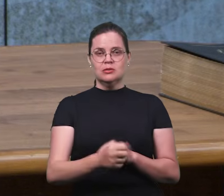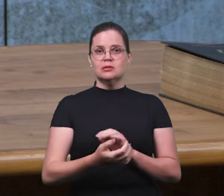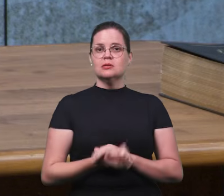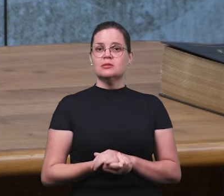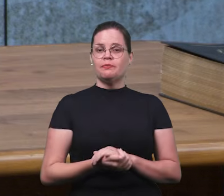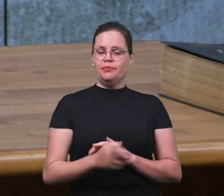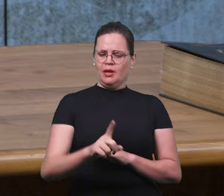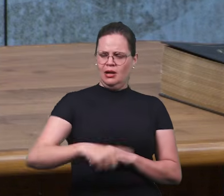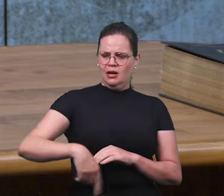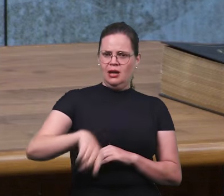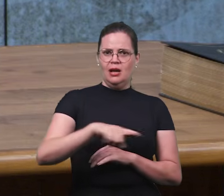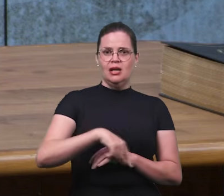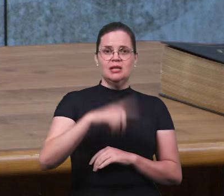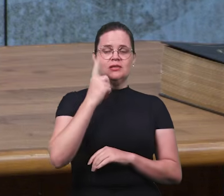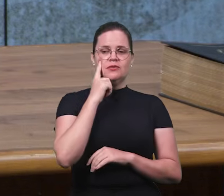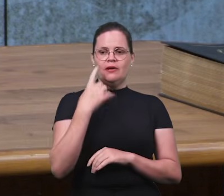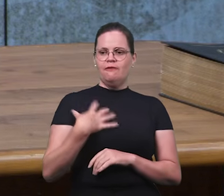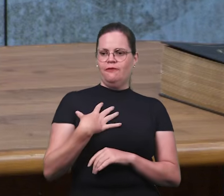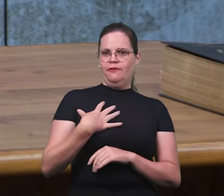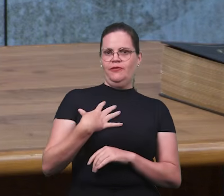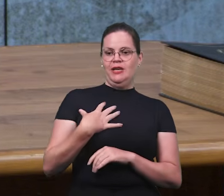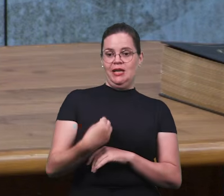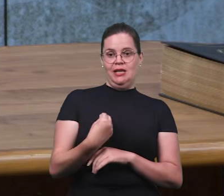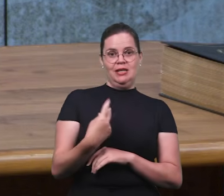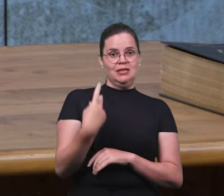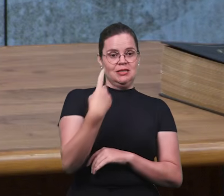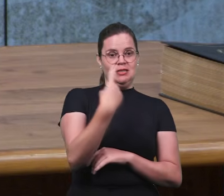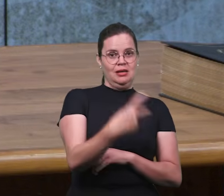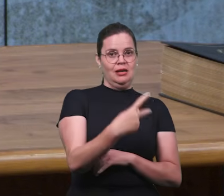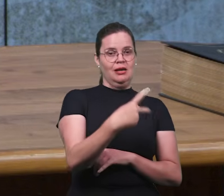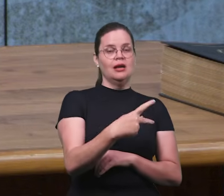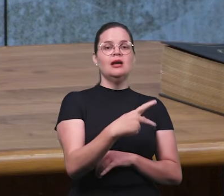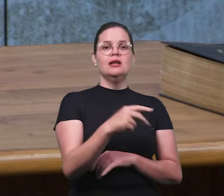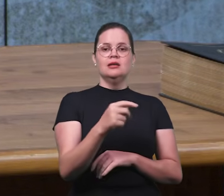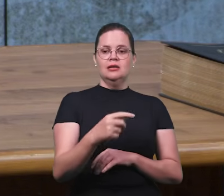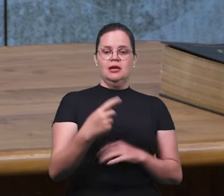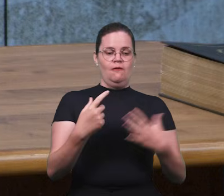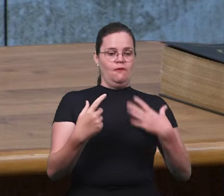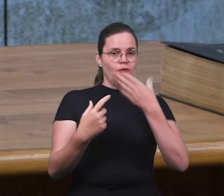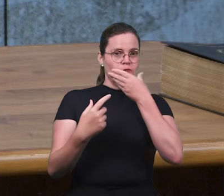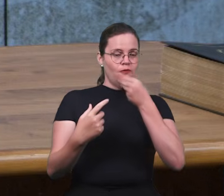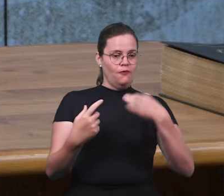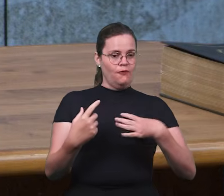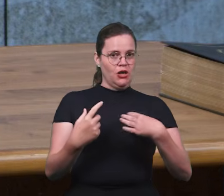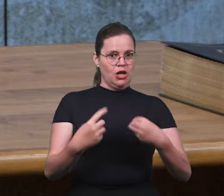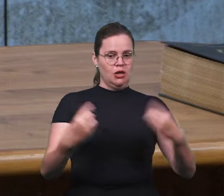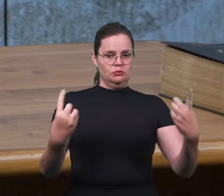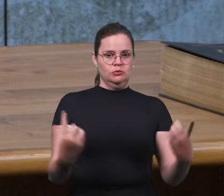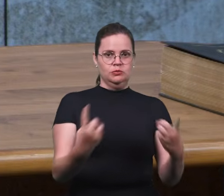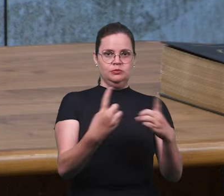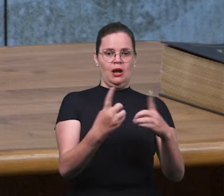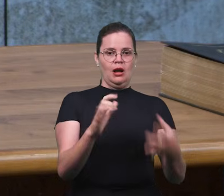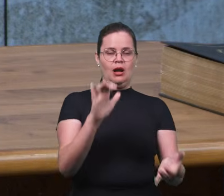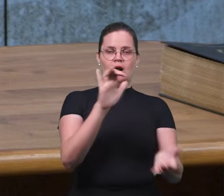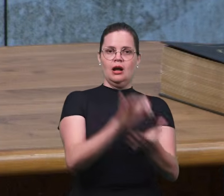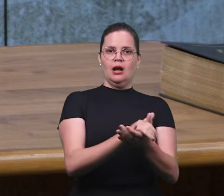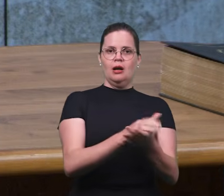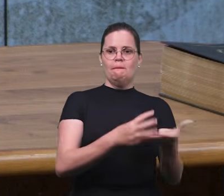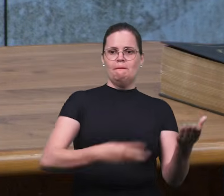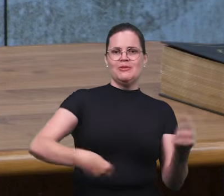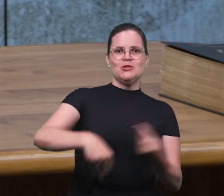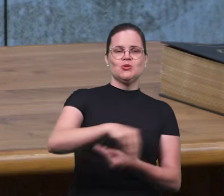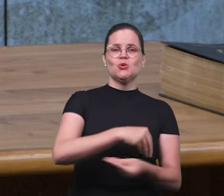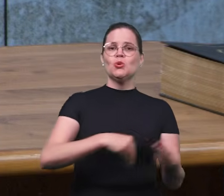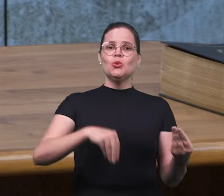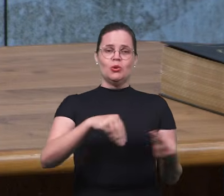Porque tomaram das suas filhas para si e para seus filhos, e assim se misturou a semente